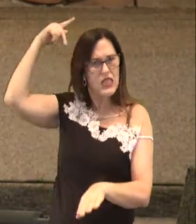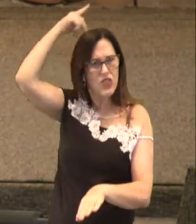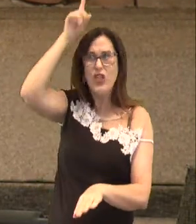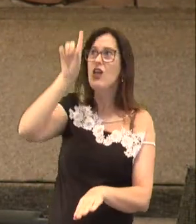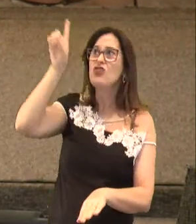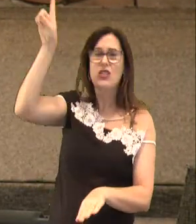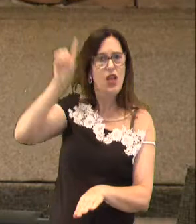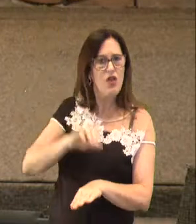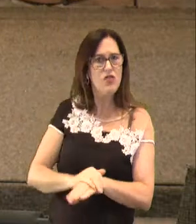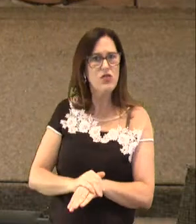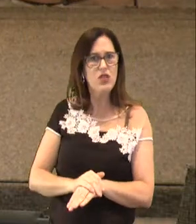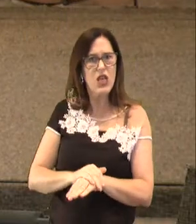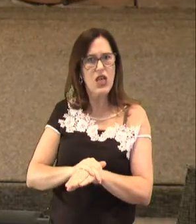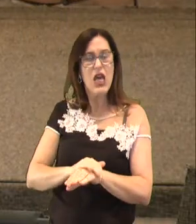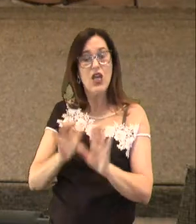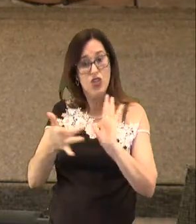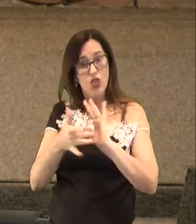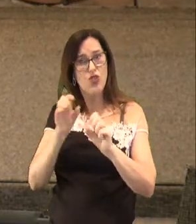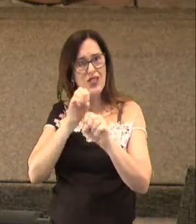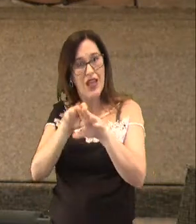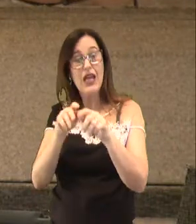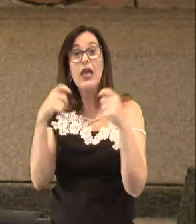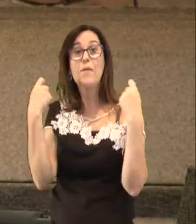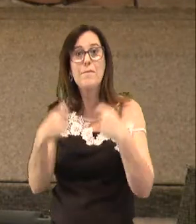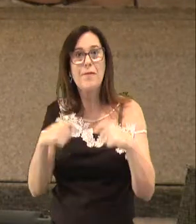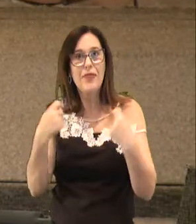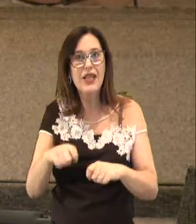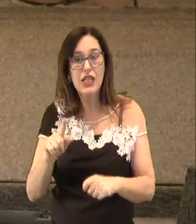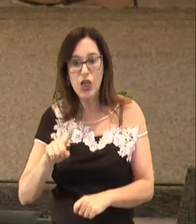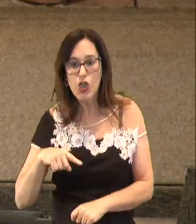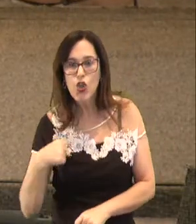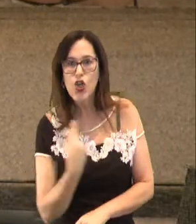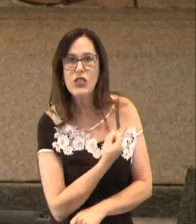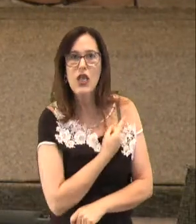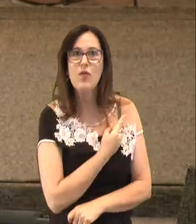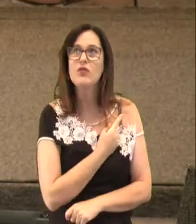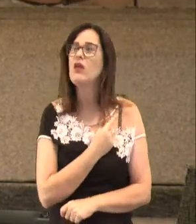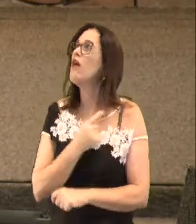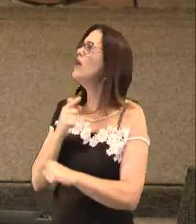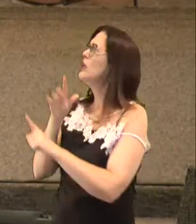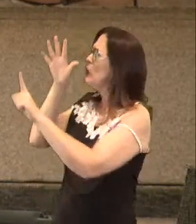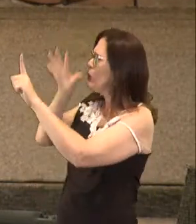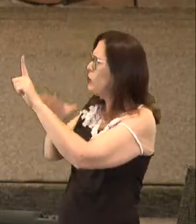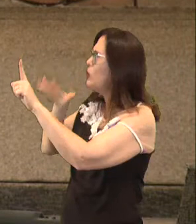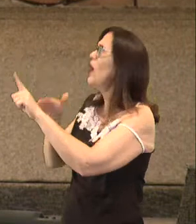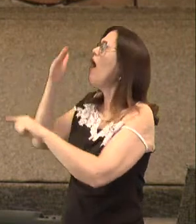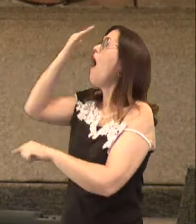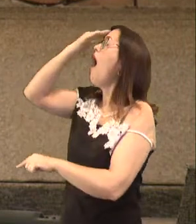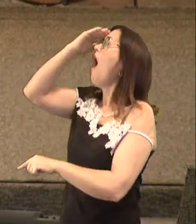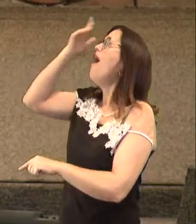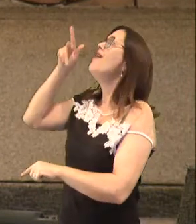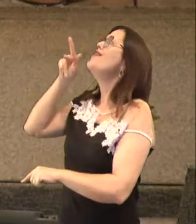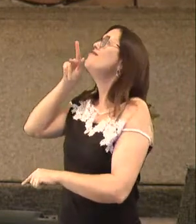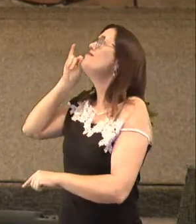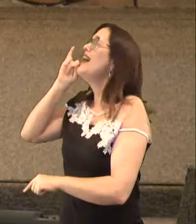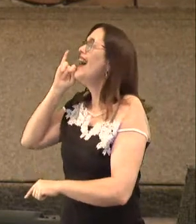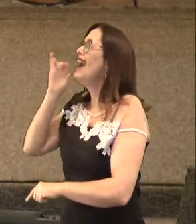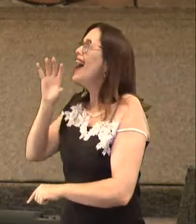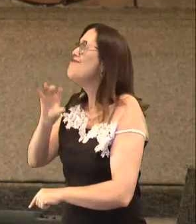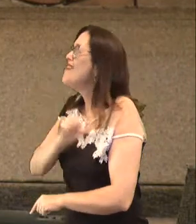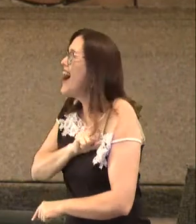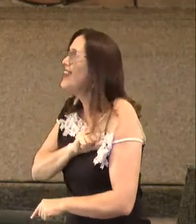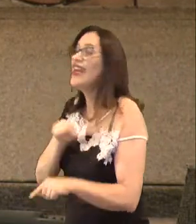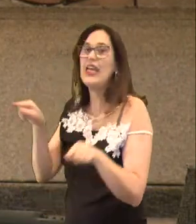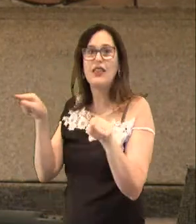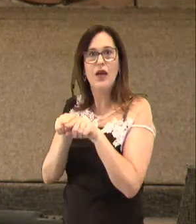Deus. Jesus estava ensinando sobre a necessidade que temos de adorá-lo, reconhecê-lo como Paizinho amado, mas